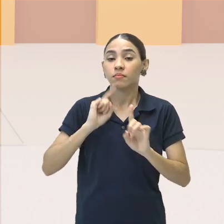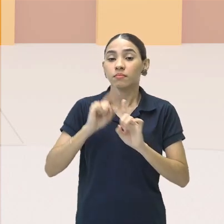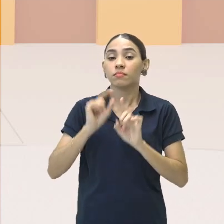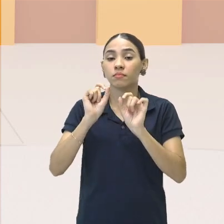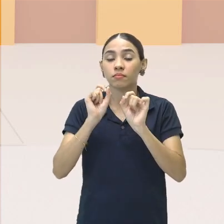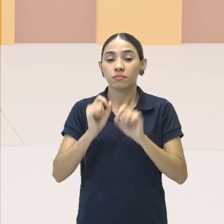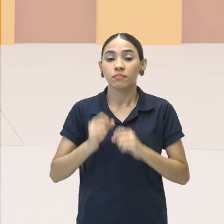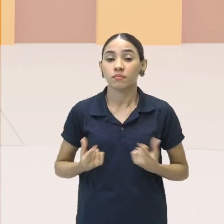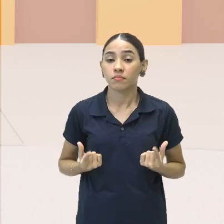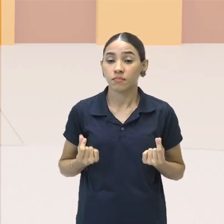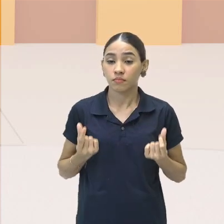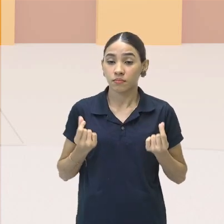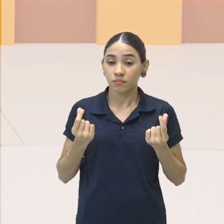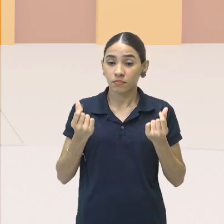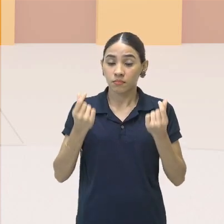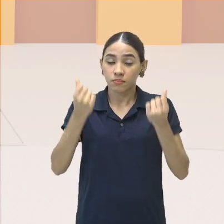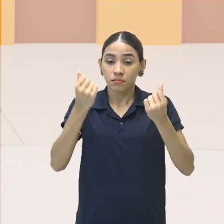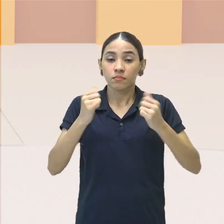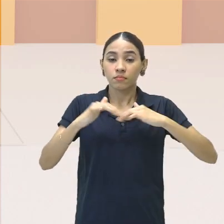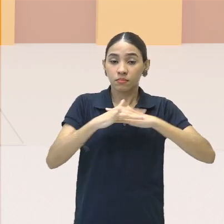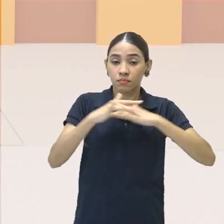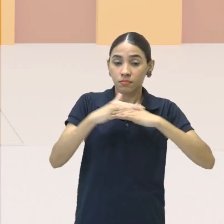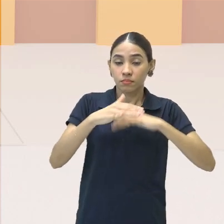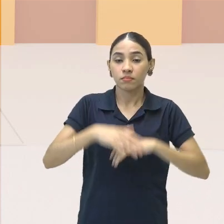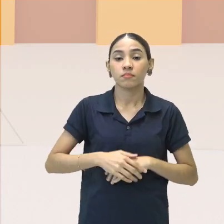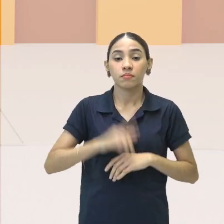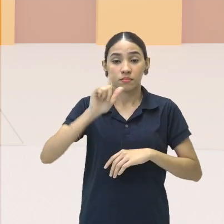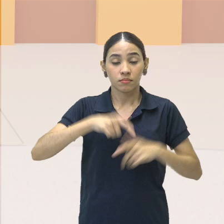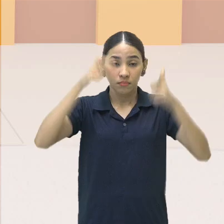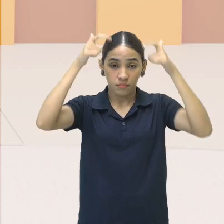do enriquecimento da metrópole, que no caso é a